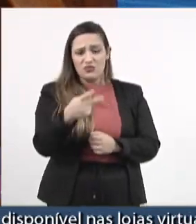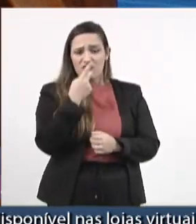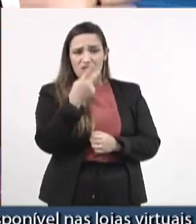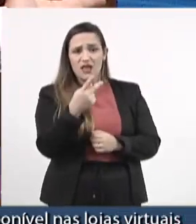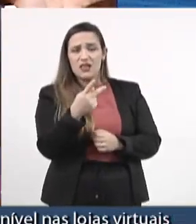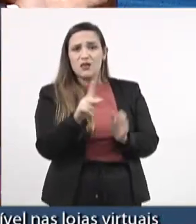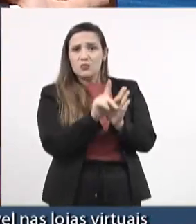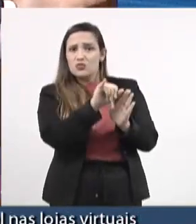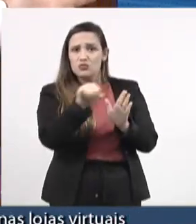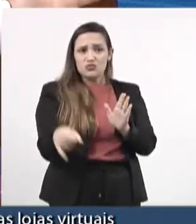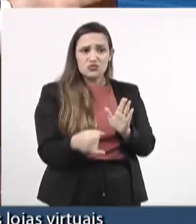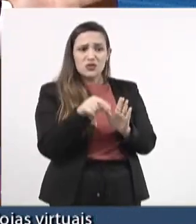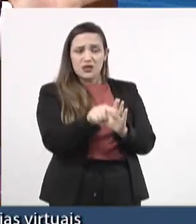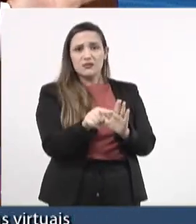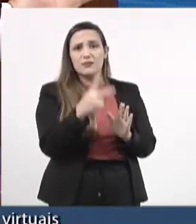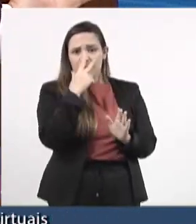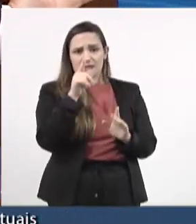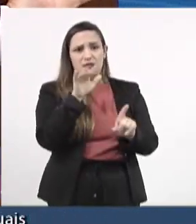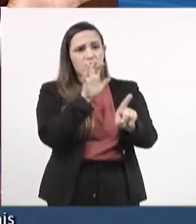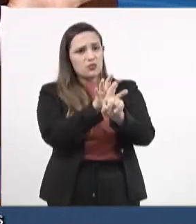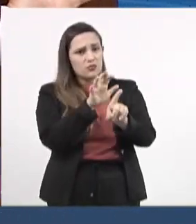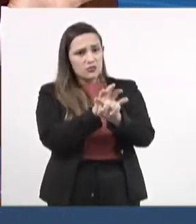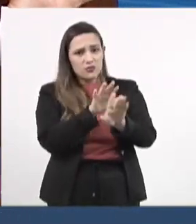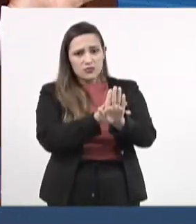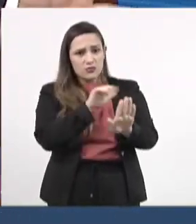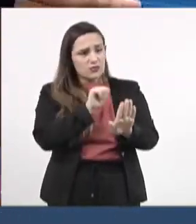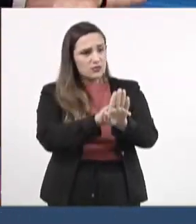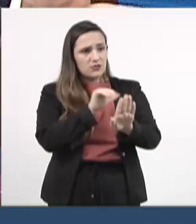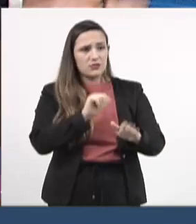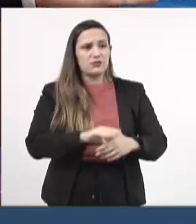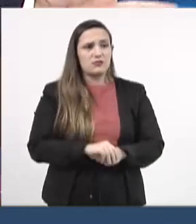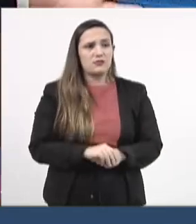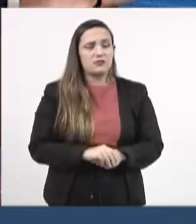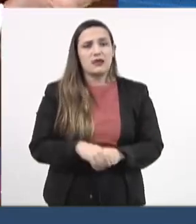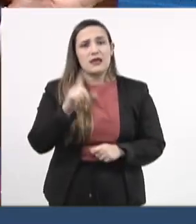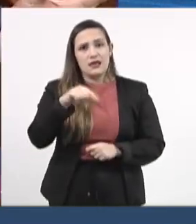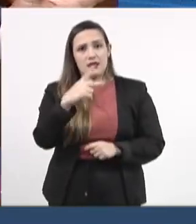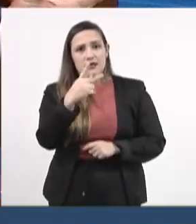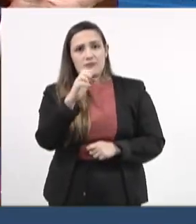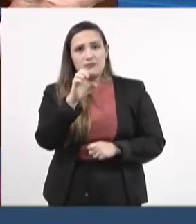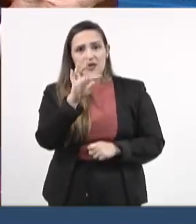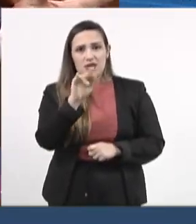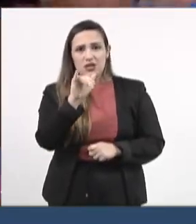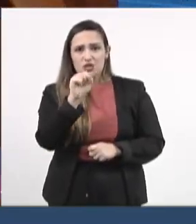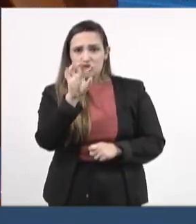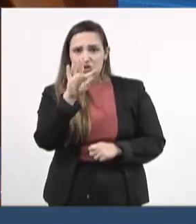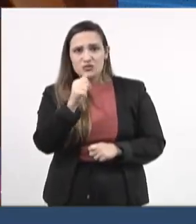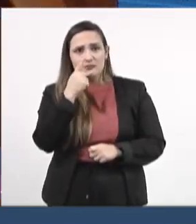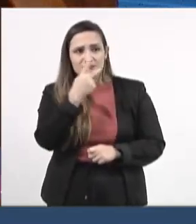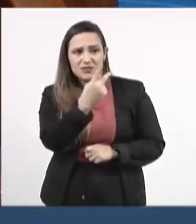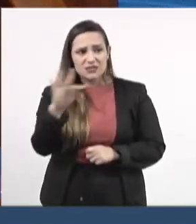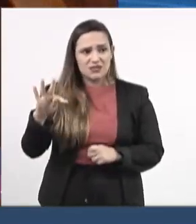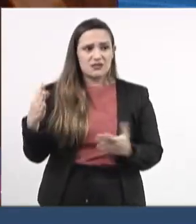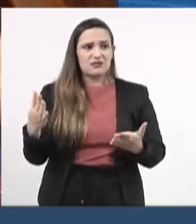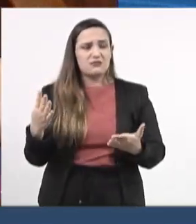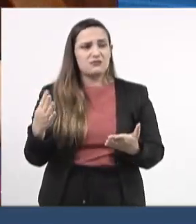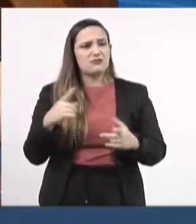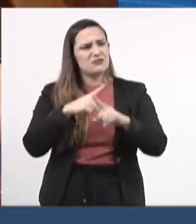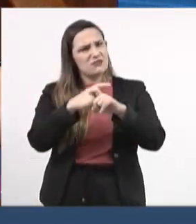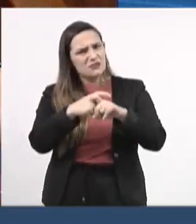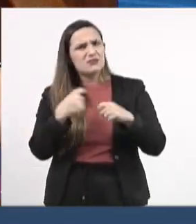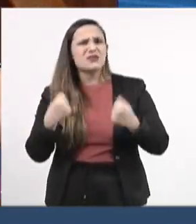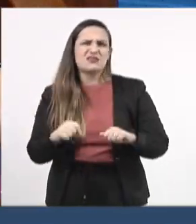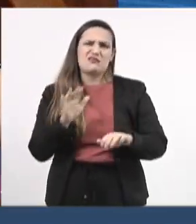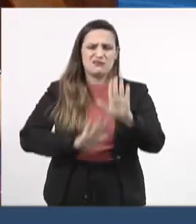programa, vai falar, está fazendo doutrinação ideológica. Esse aí é petista, é comunista. Então tem que tomar muito cuidado com